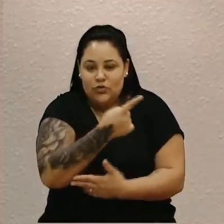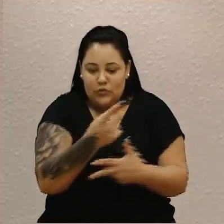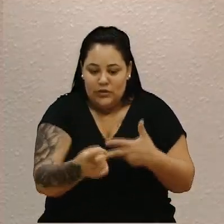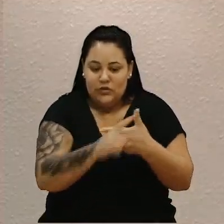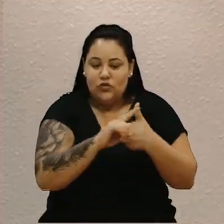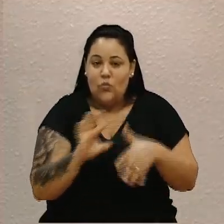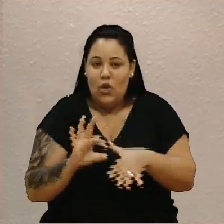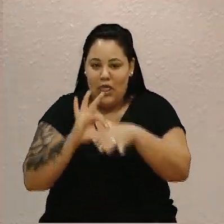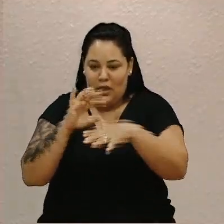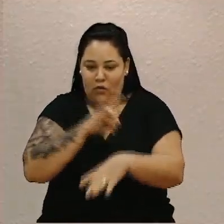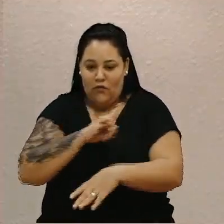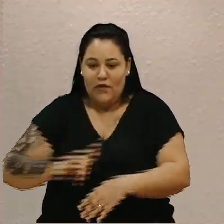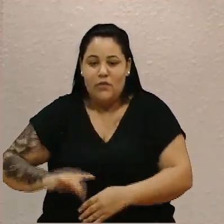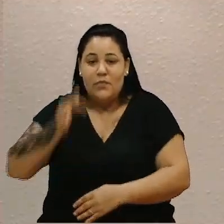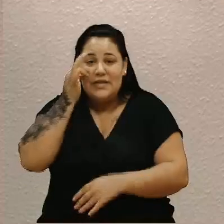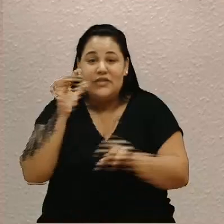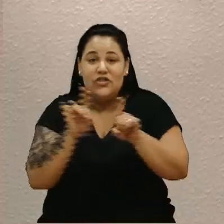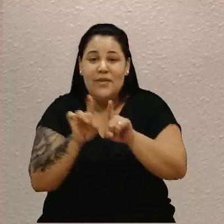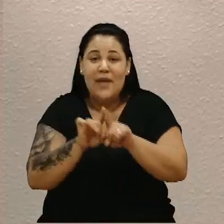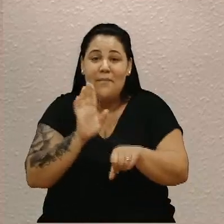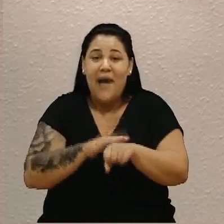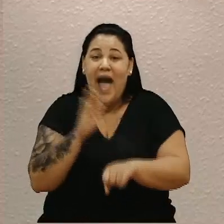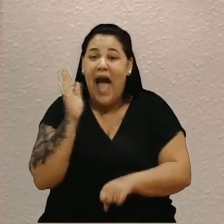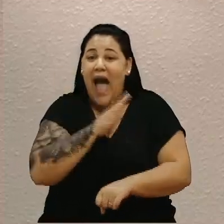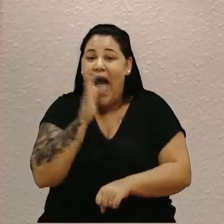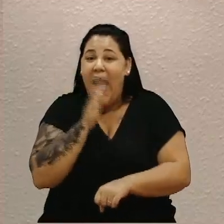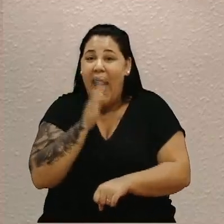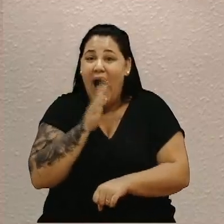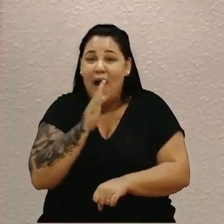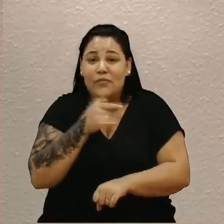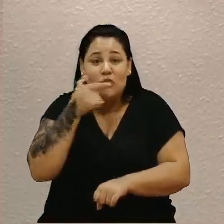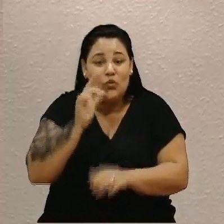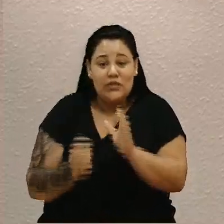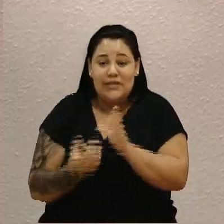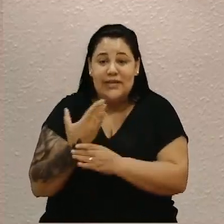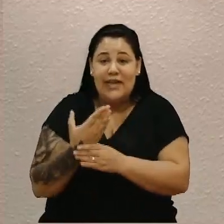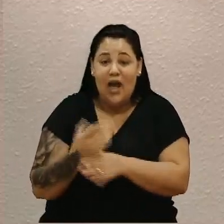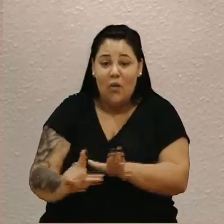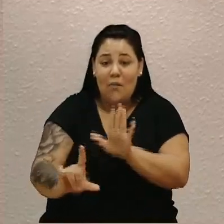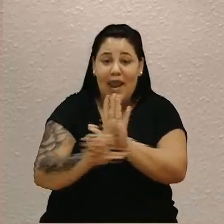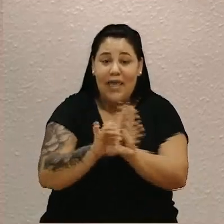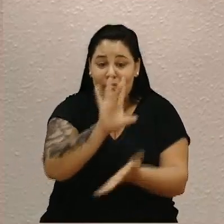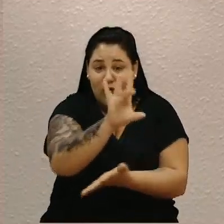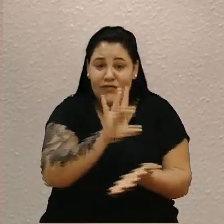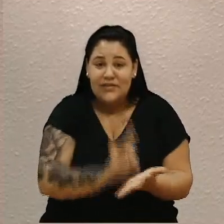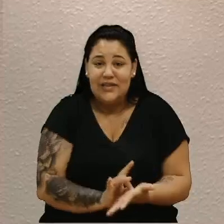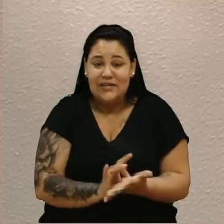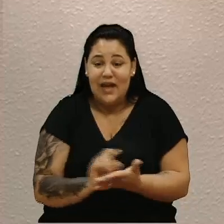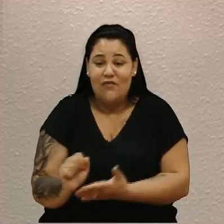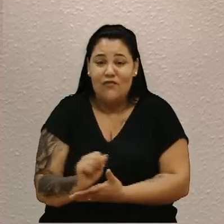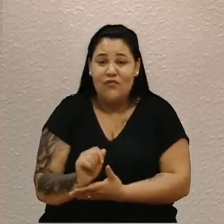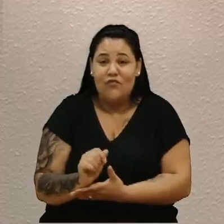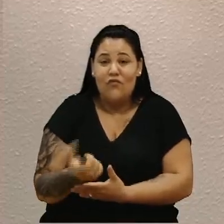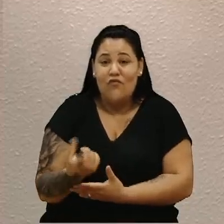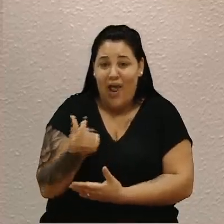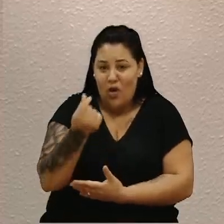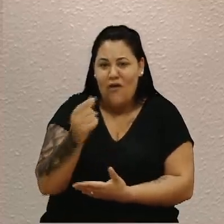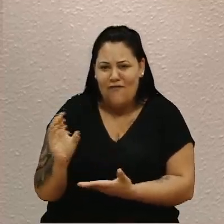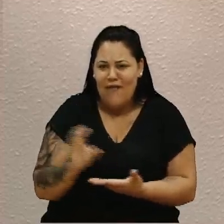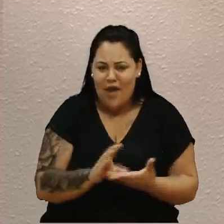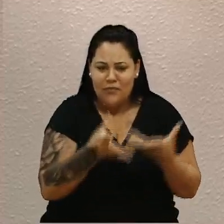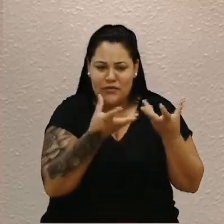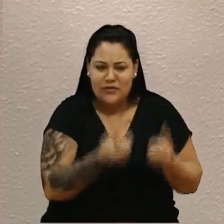aqui de governo é a agilidade de uma lei que quer regulamentar os valores recebidos pelas